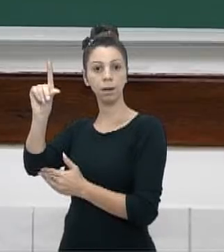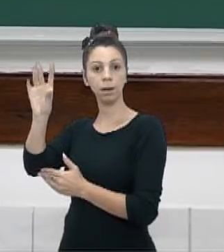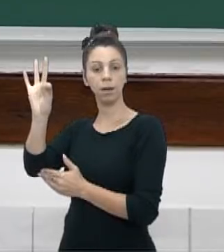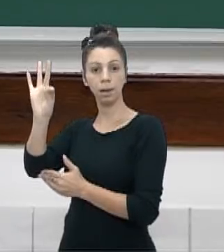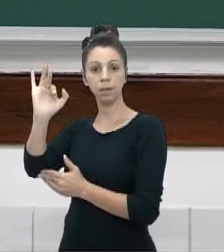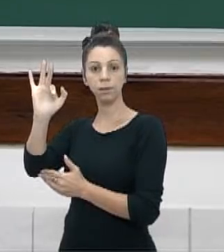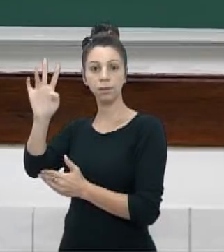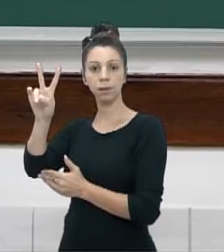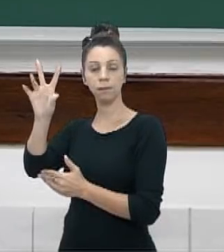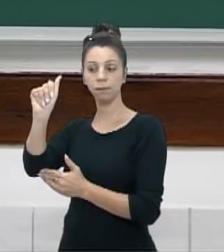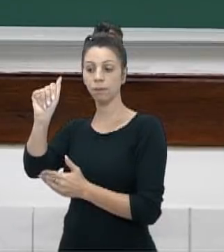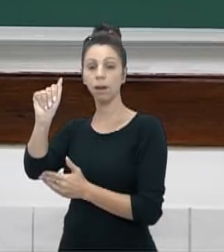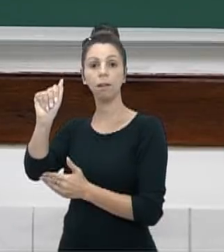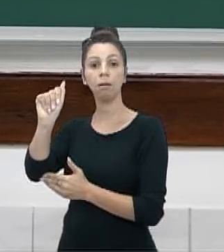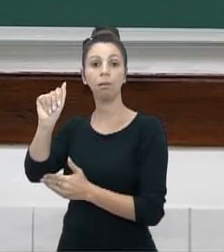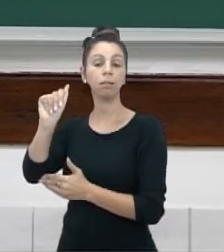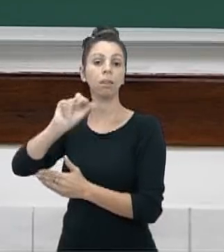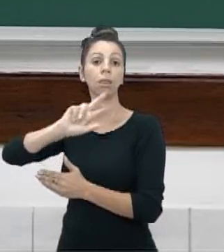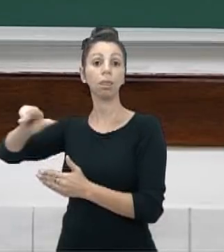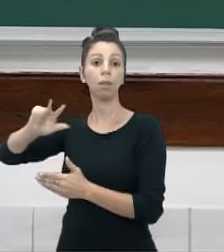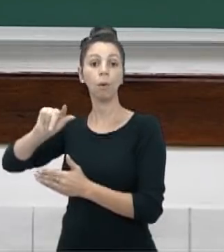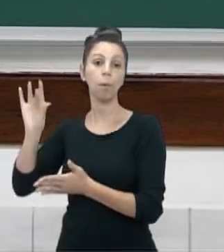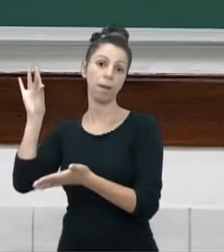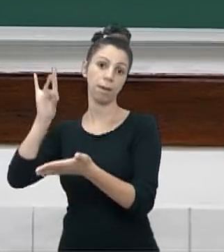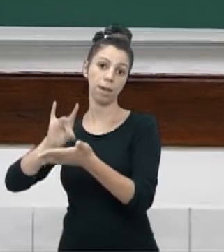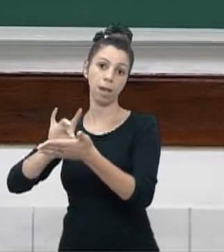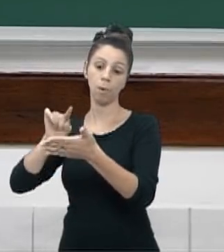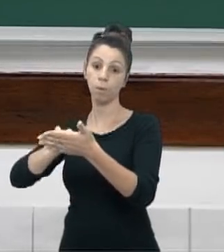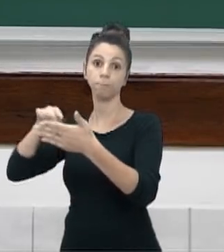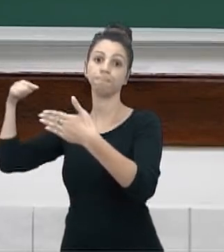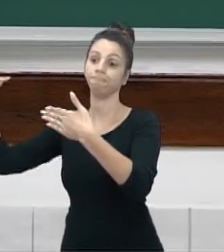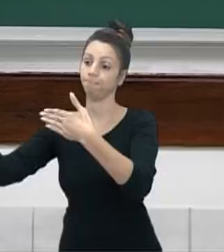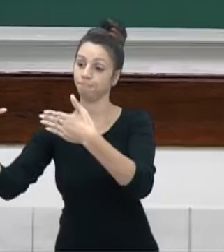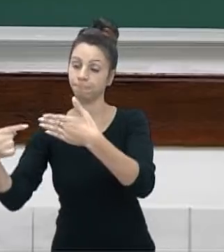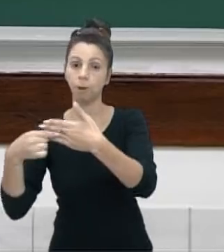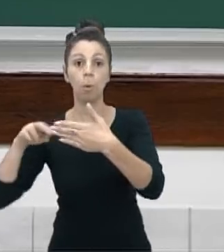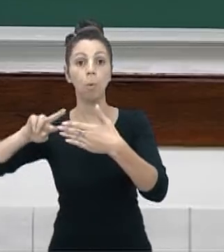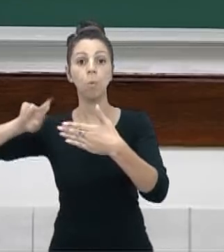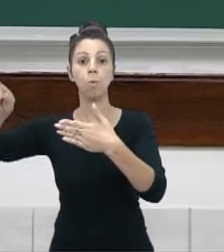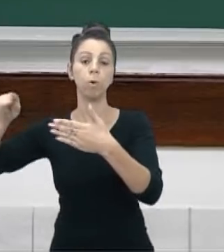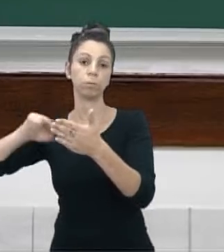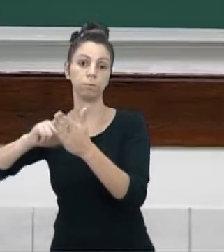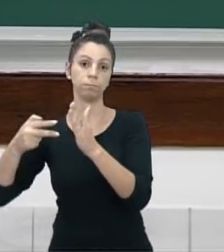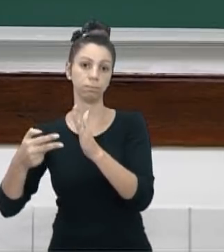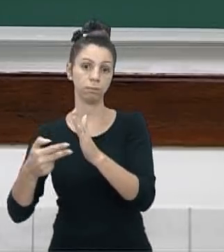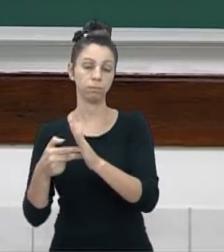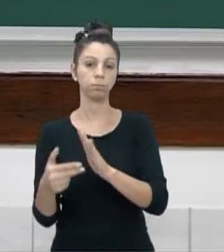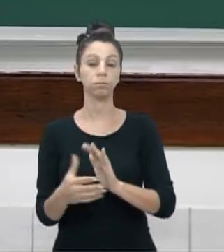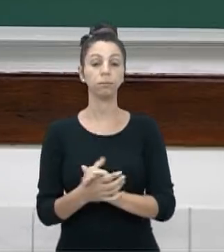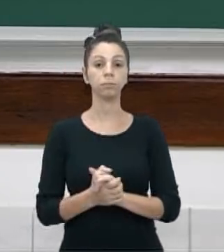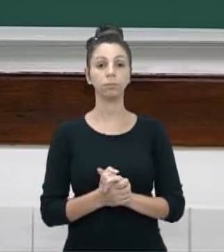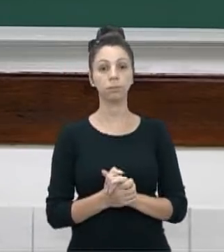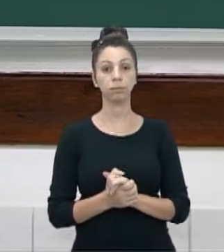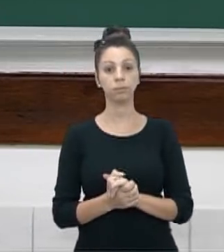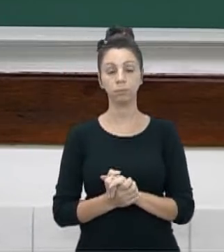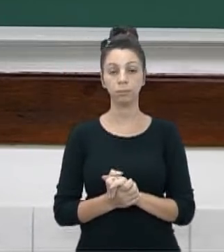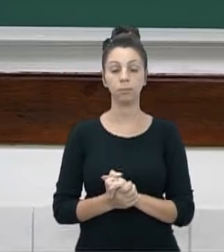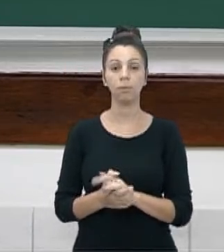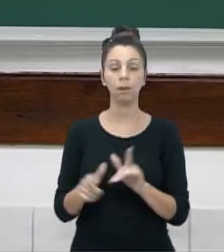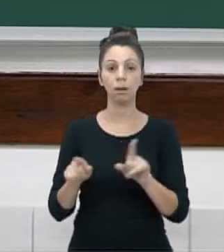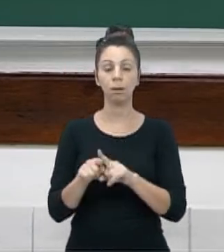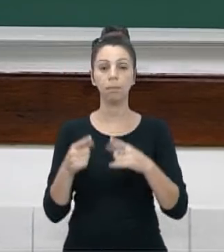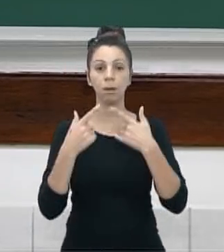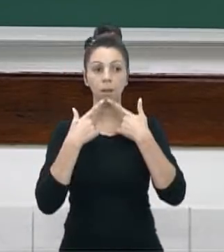né, um sentido que não é o real, ela adquire um outro significado, certo? E também aprendemos um pouquinho sobre uma